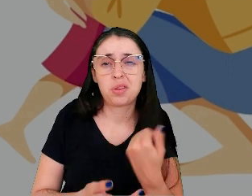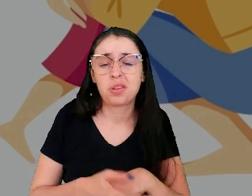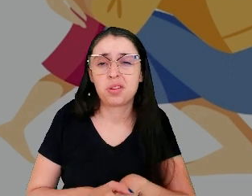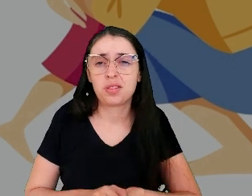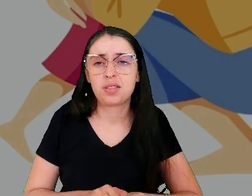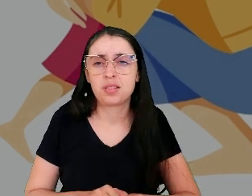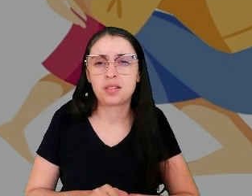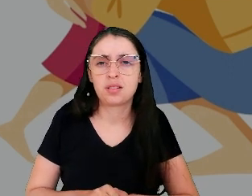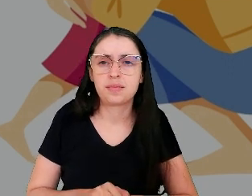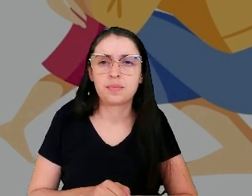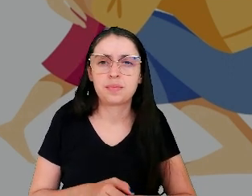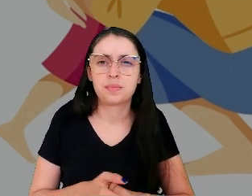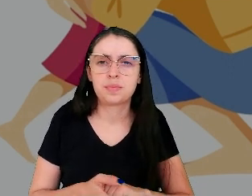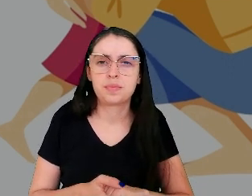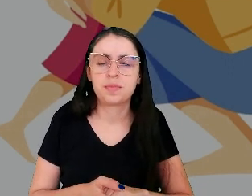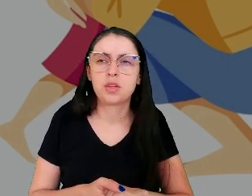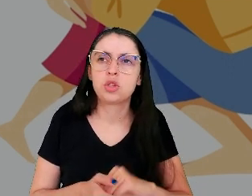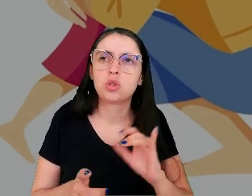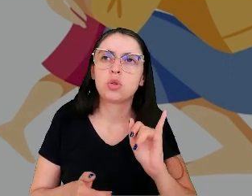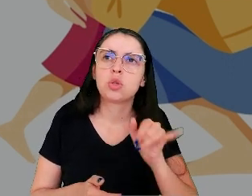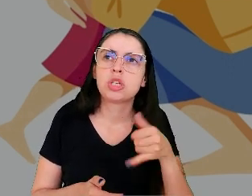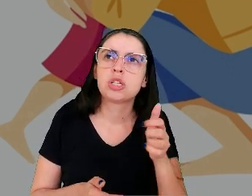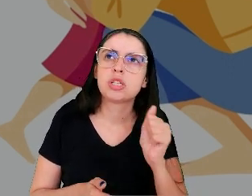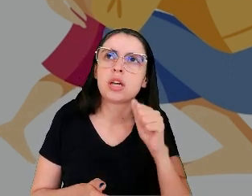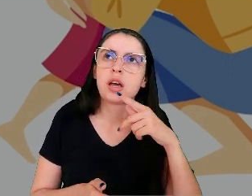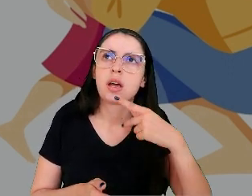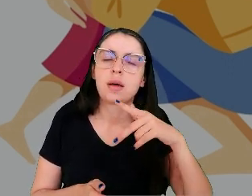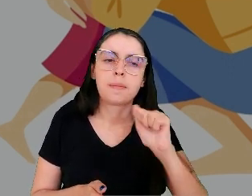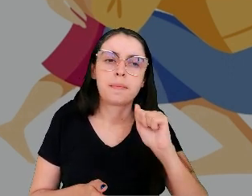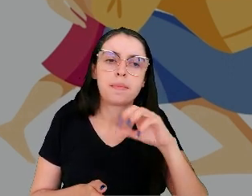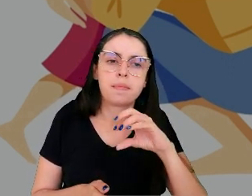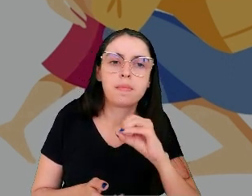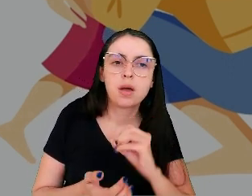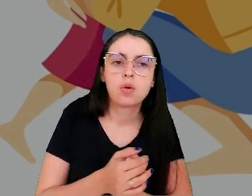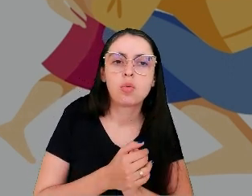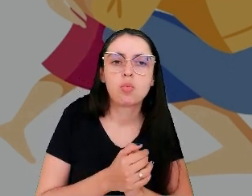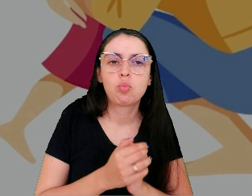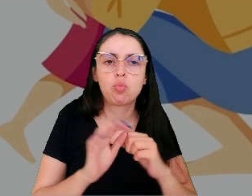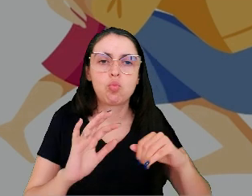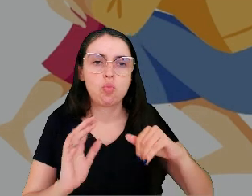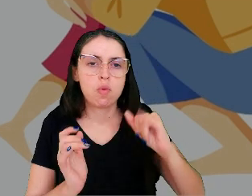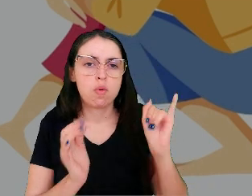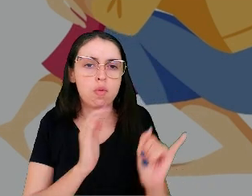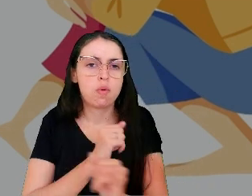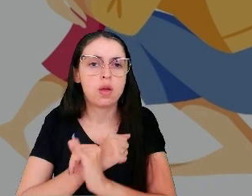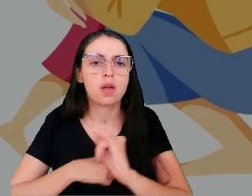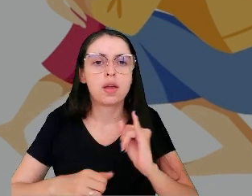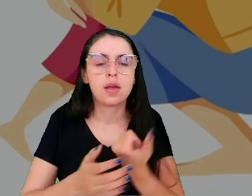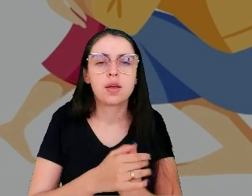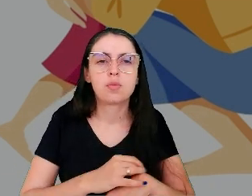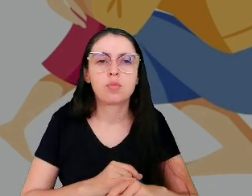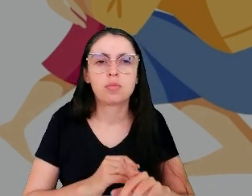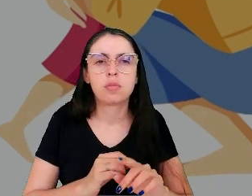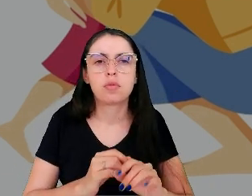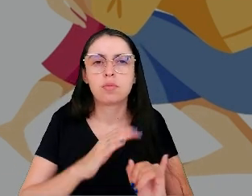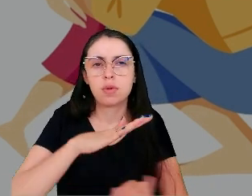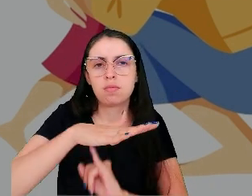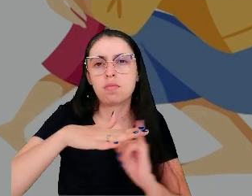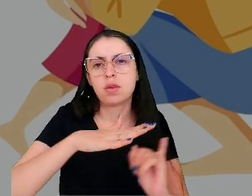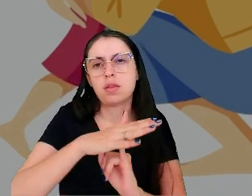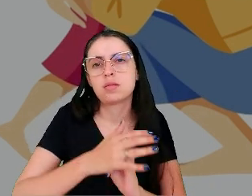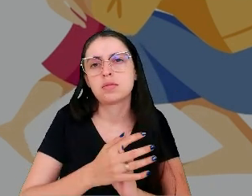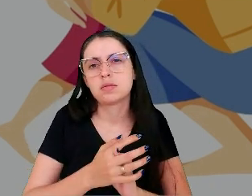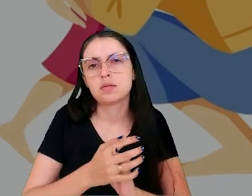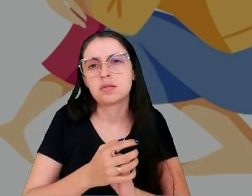de Minamata, no Japão, uma vila de pescadores que foi destruída por uma empresa química,